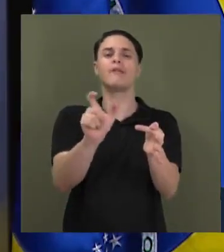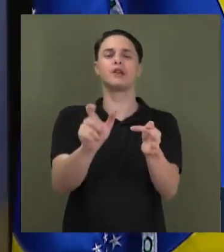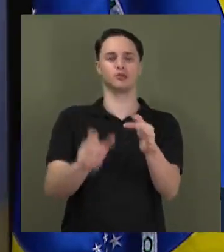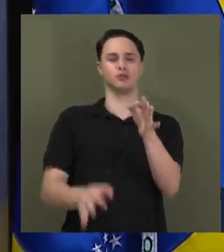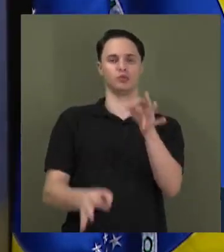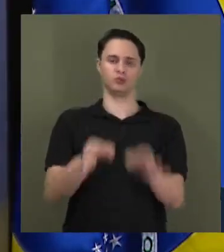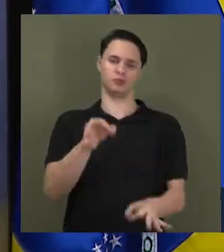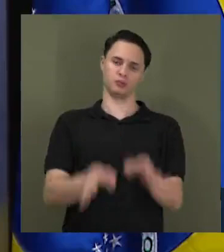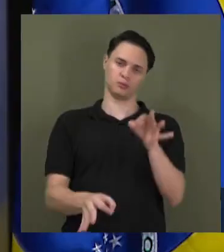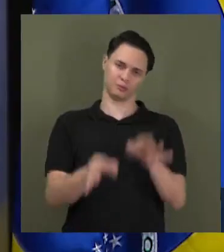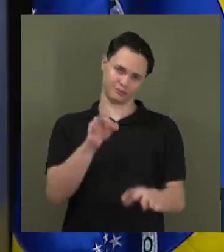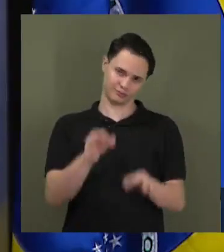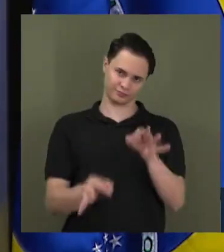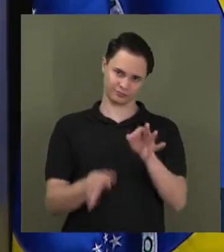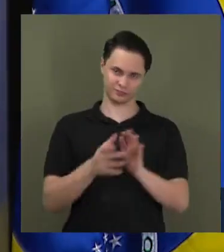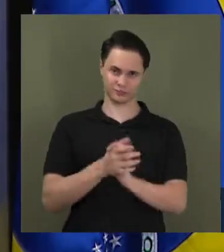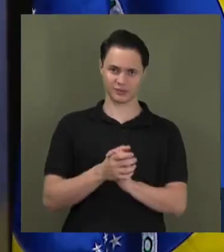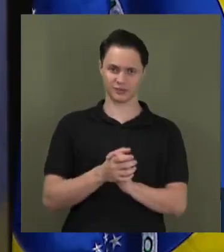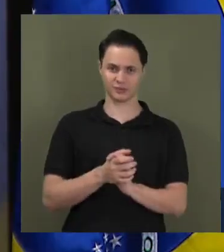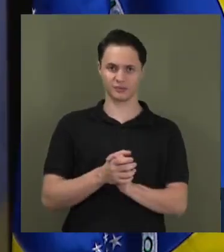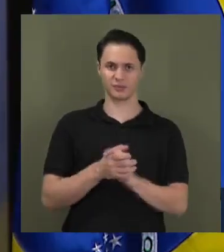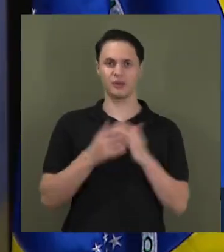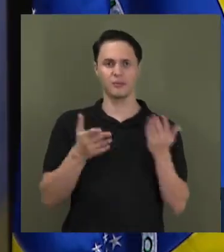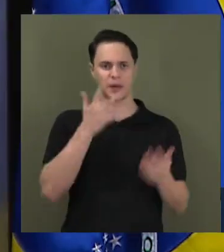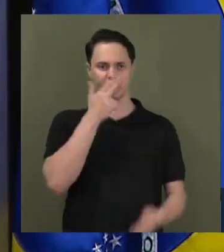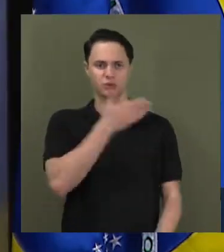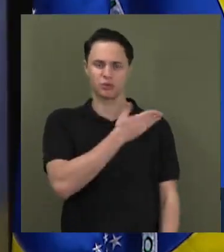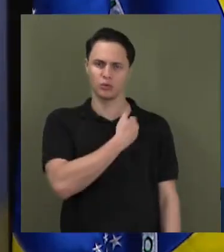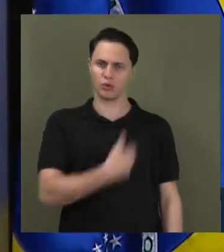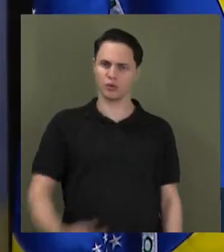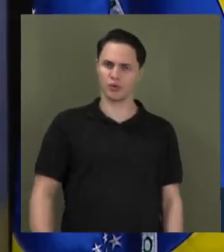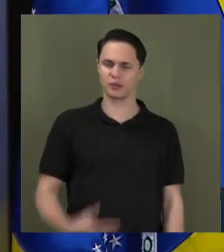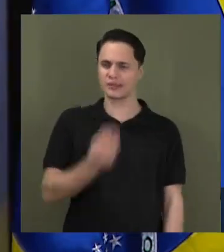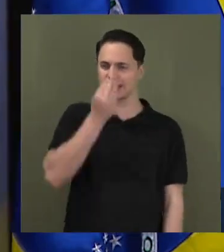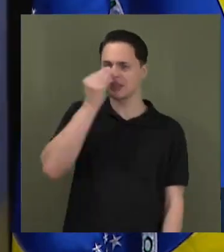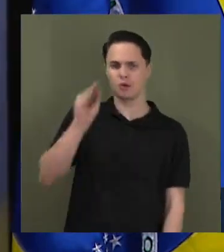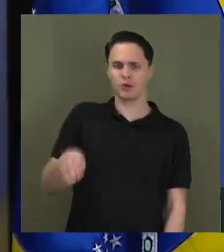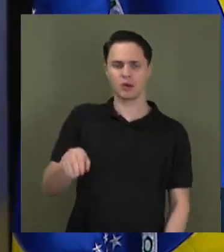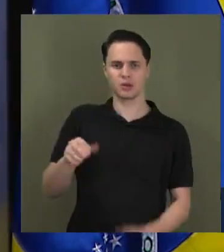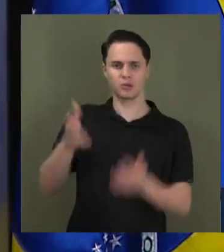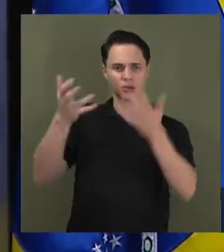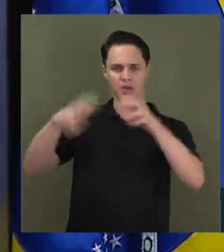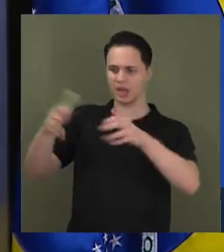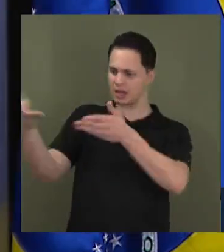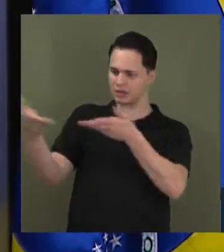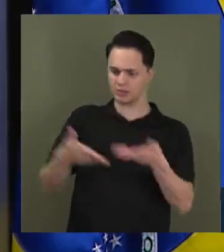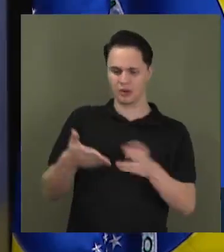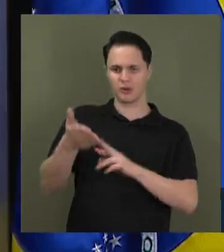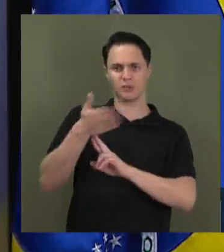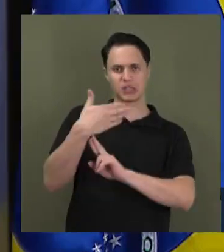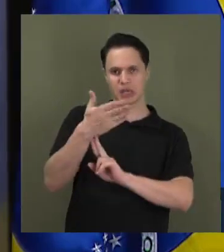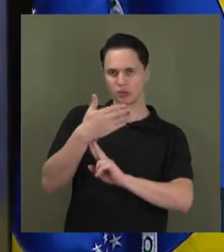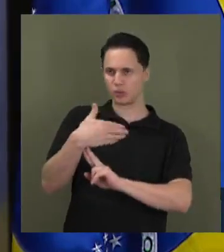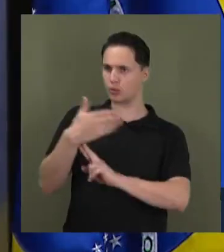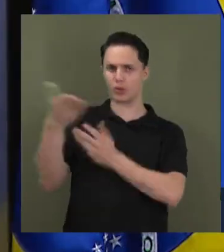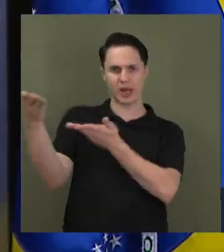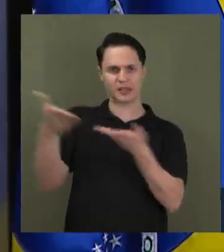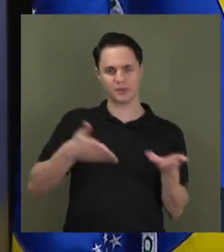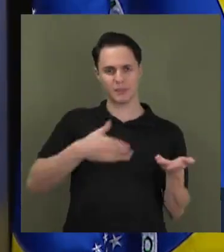brasileiro ignora, não quer receber o embaixador, o presidente